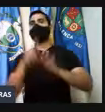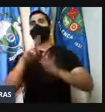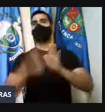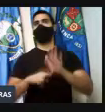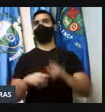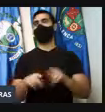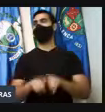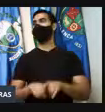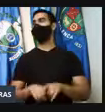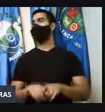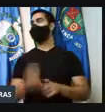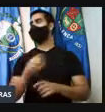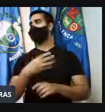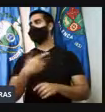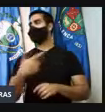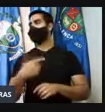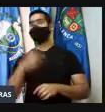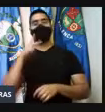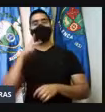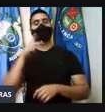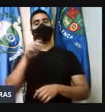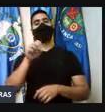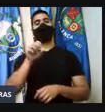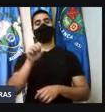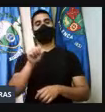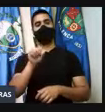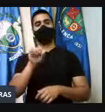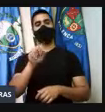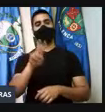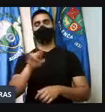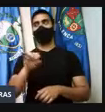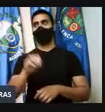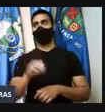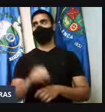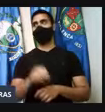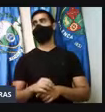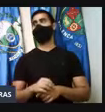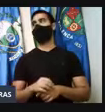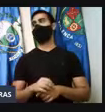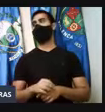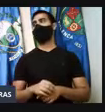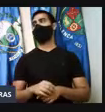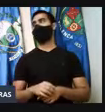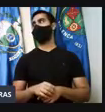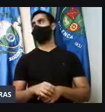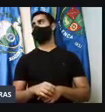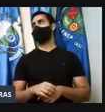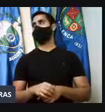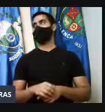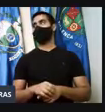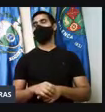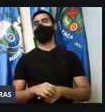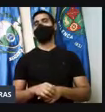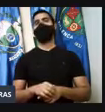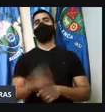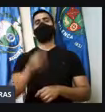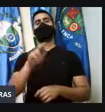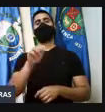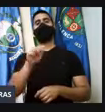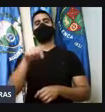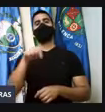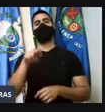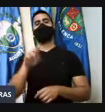resolução 042/2020, vereador Silvio Rogério Furtado da Graça. Fica concedido o título benemérito municipal à enfermeira Raquel